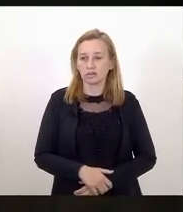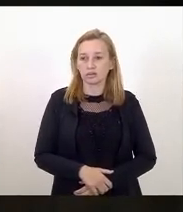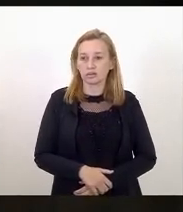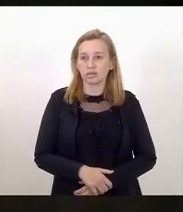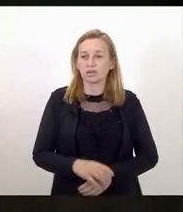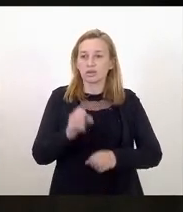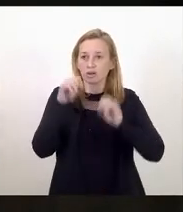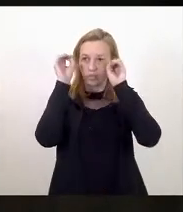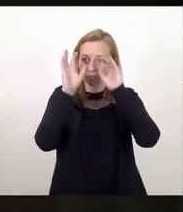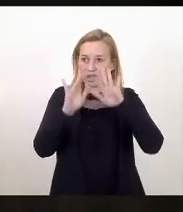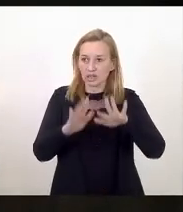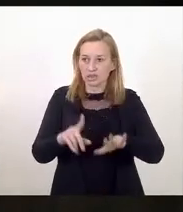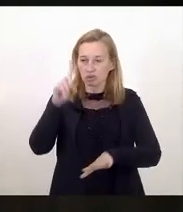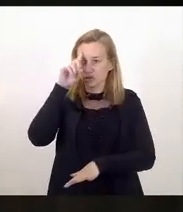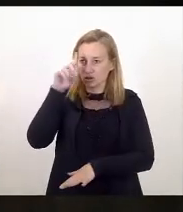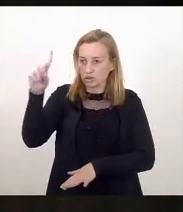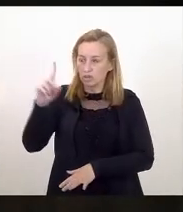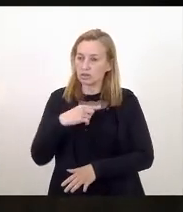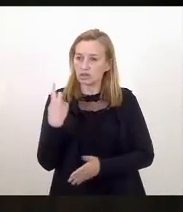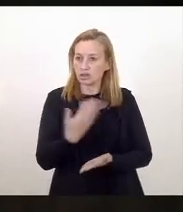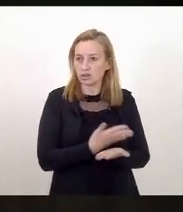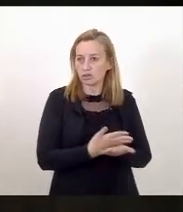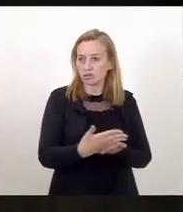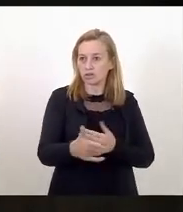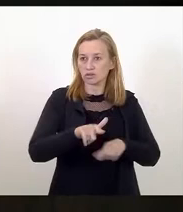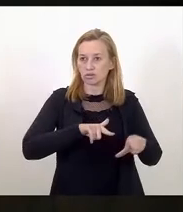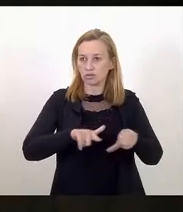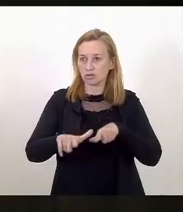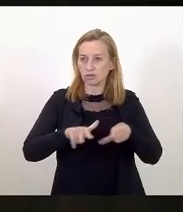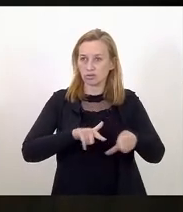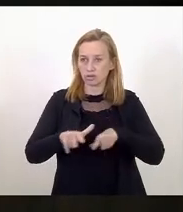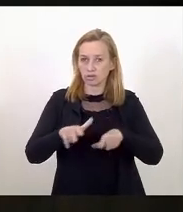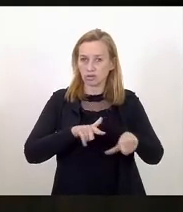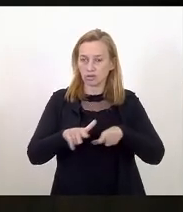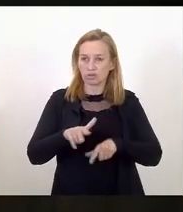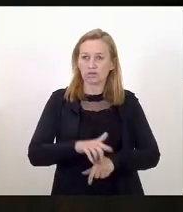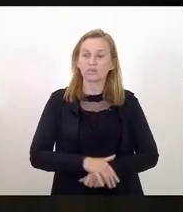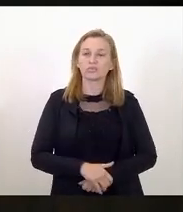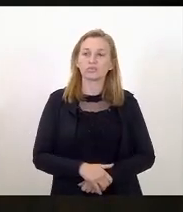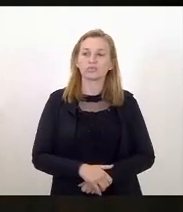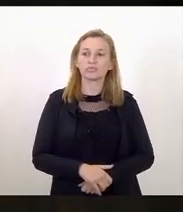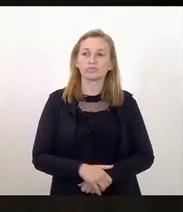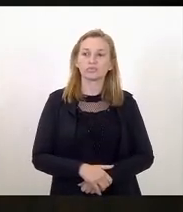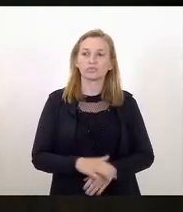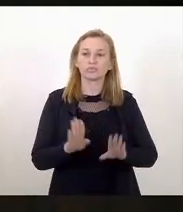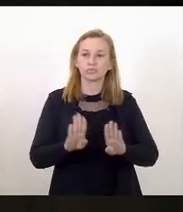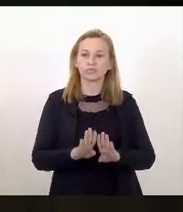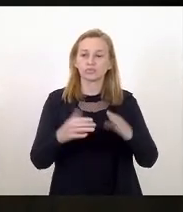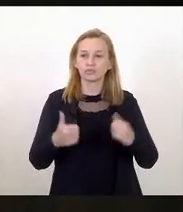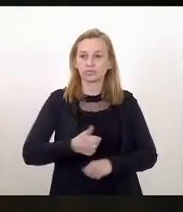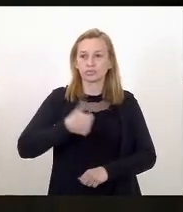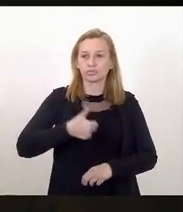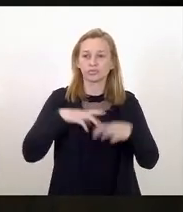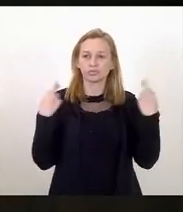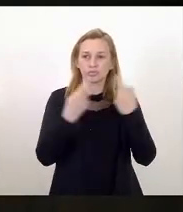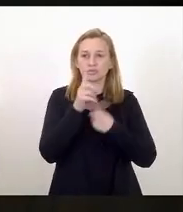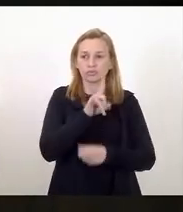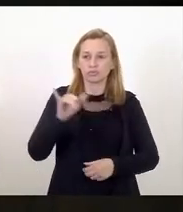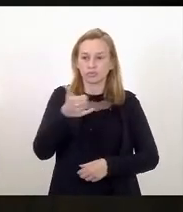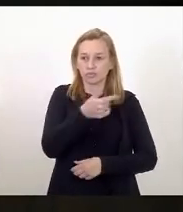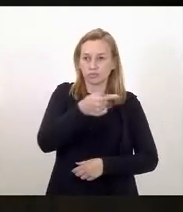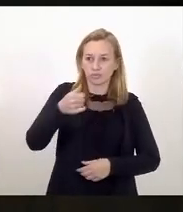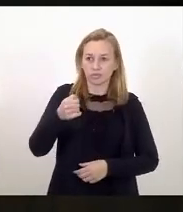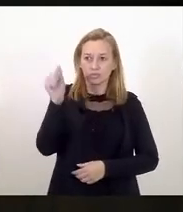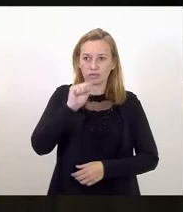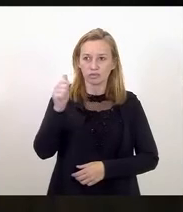Havendo número legal sobre a proteção de Deus, iniciamos os nossos trabalhos. Está aberta a primeira sessão extraordinária do dia 17 de agosto de